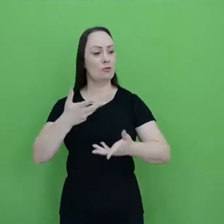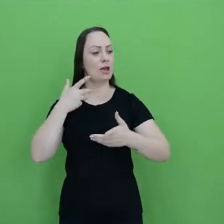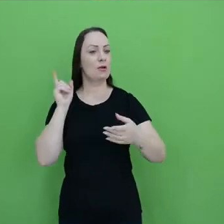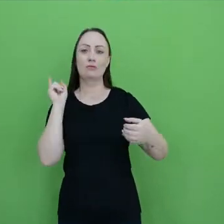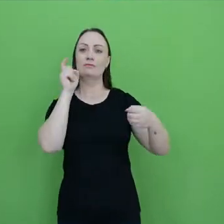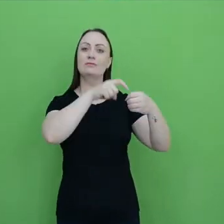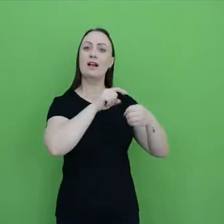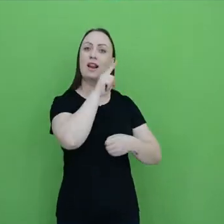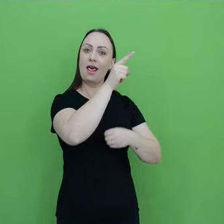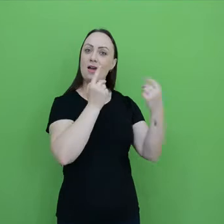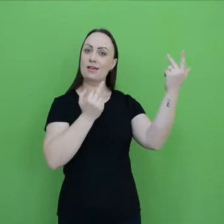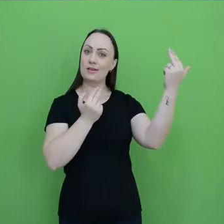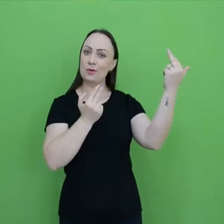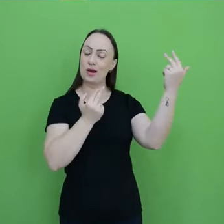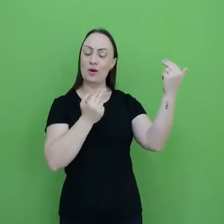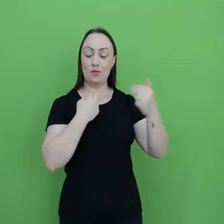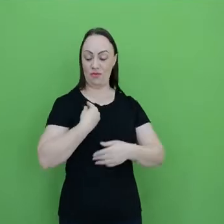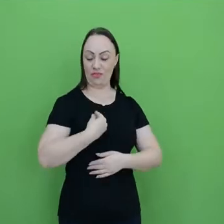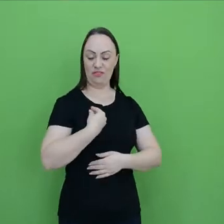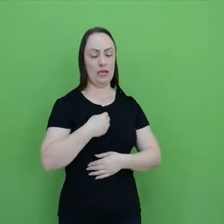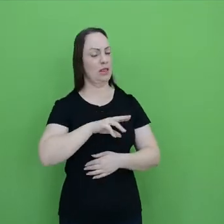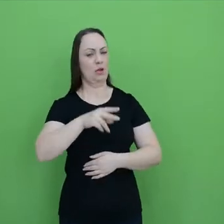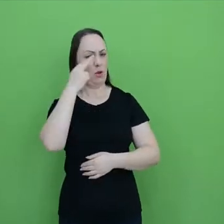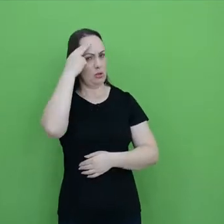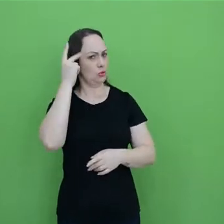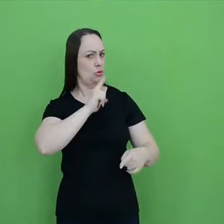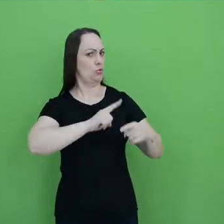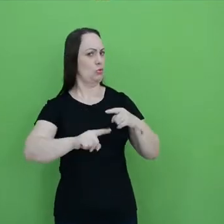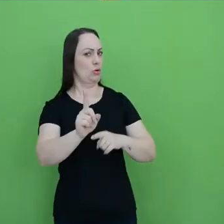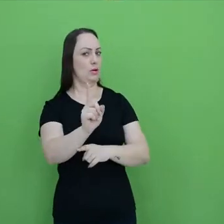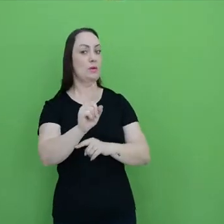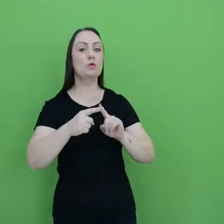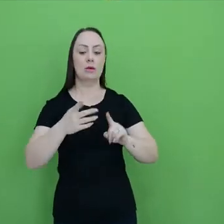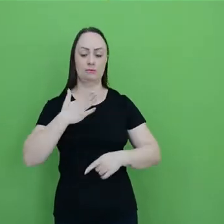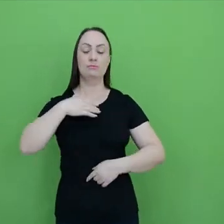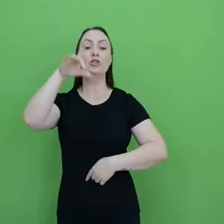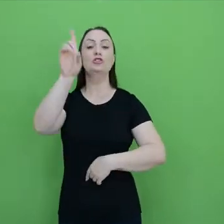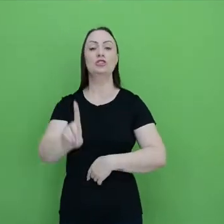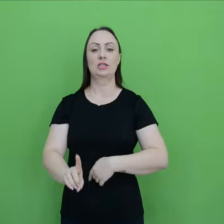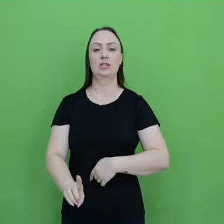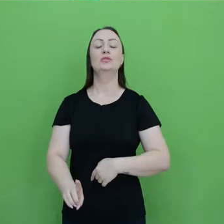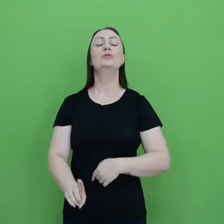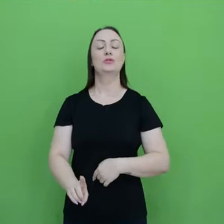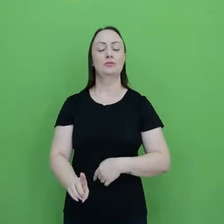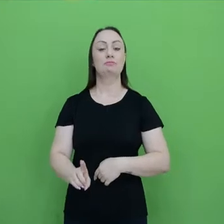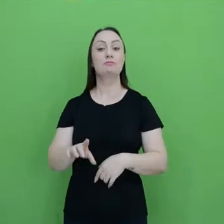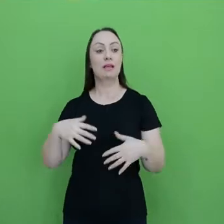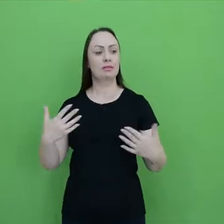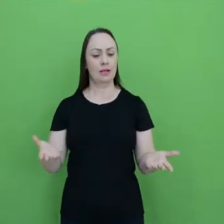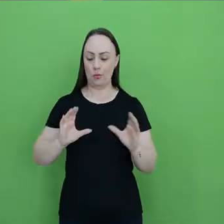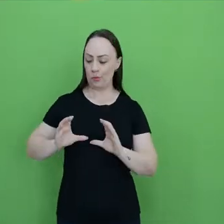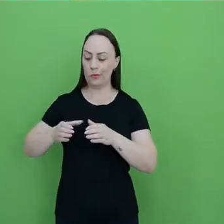naquele lugar, não como um sonho proibido, e sim como um direito. Eles